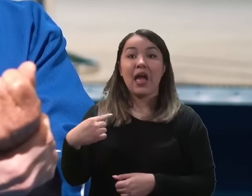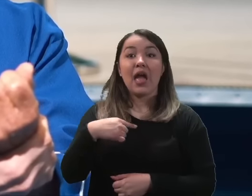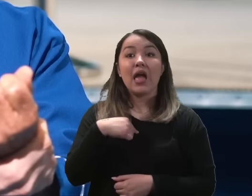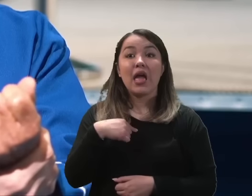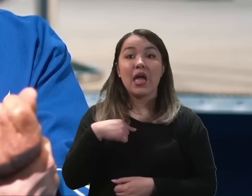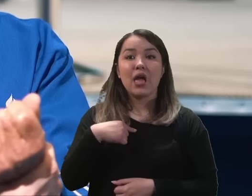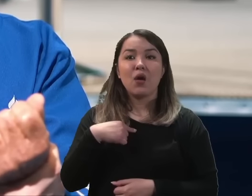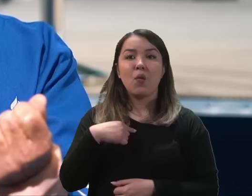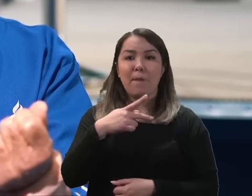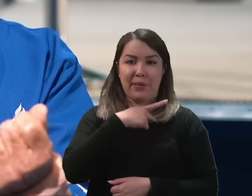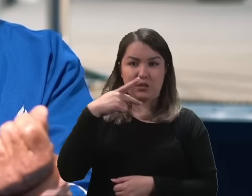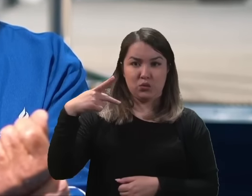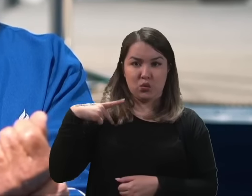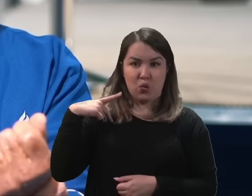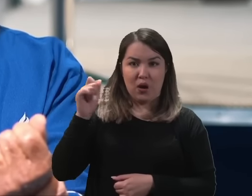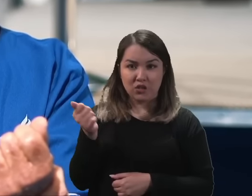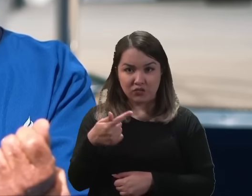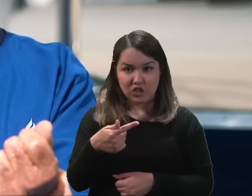evangelho eterno